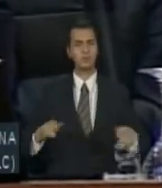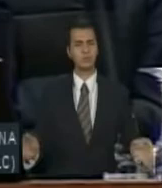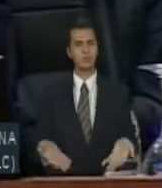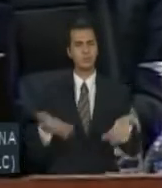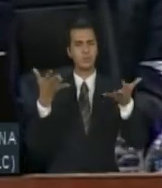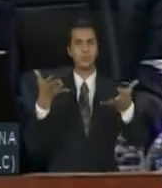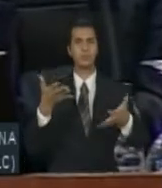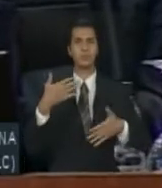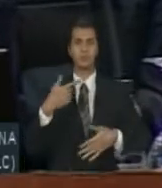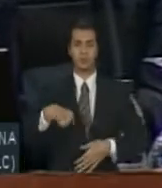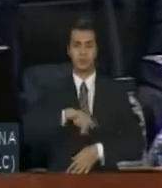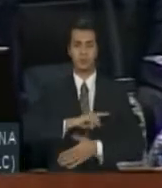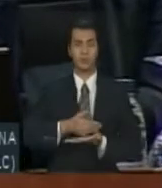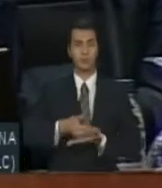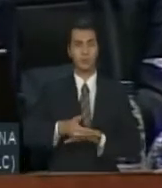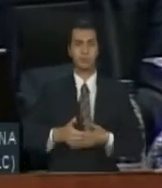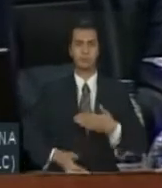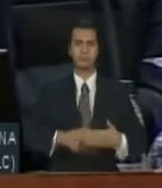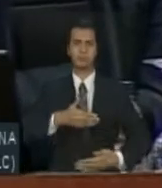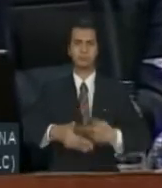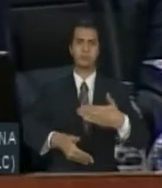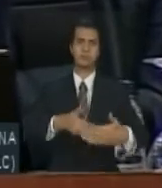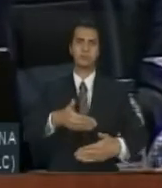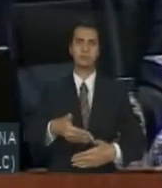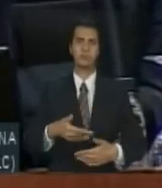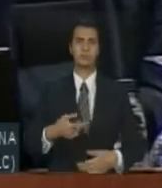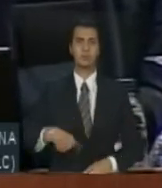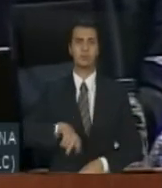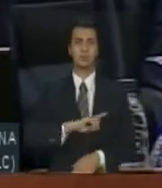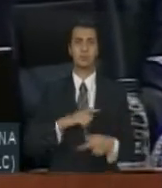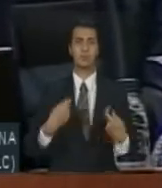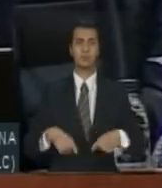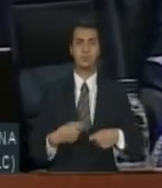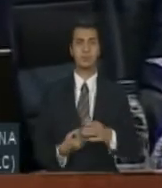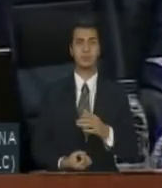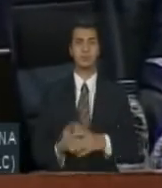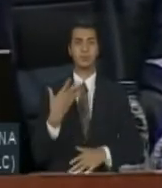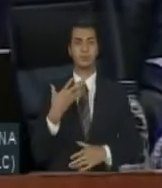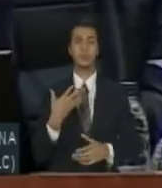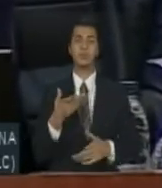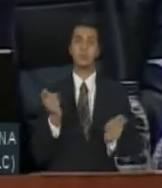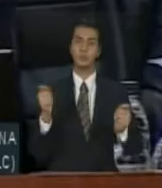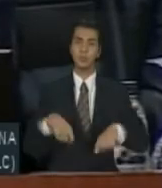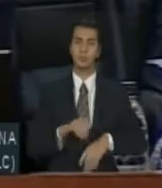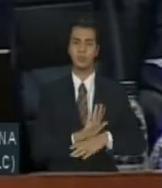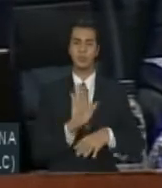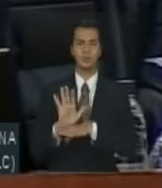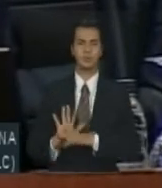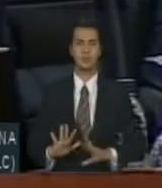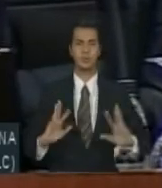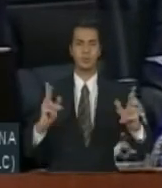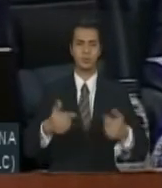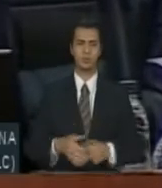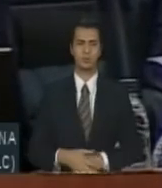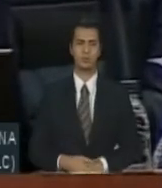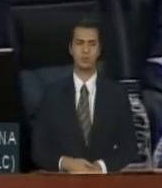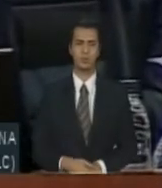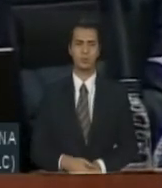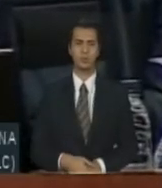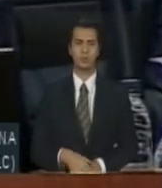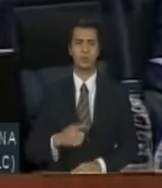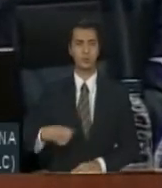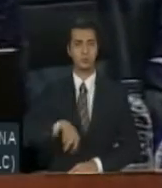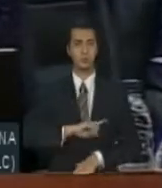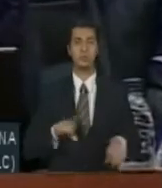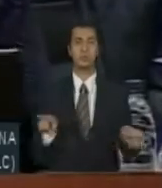um círculo vicioso que nós temos de conceber e que beneficie a todos. Nós